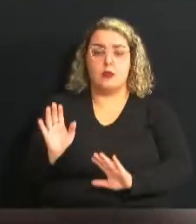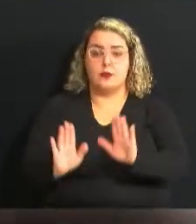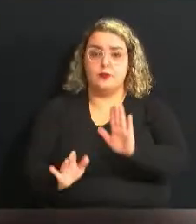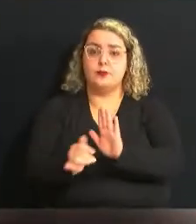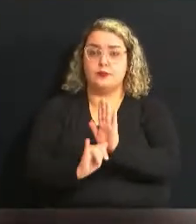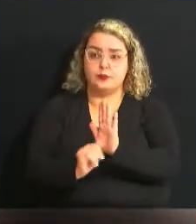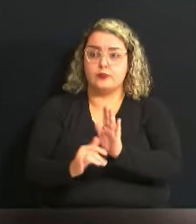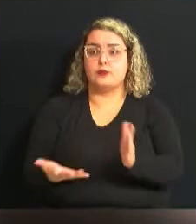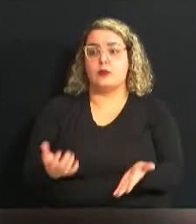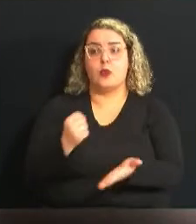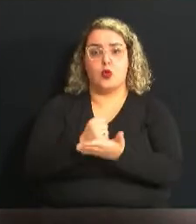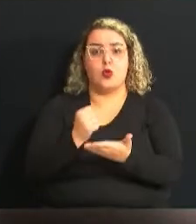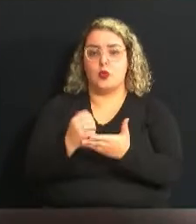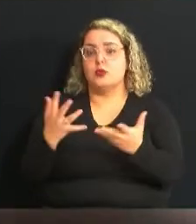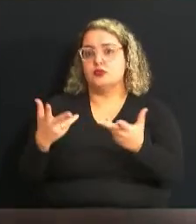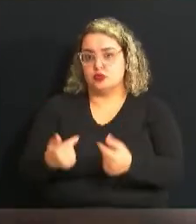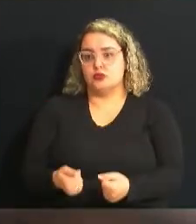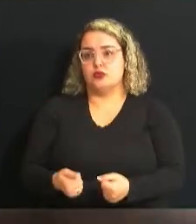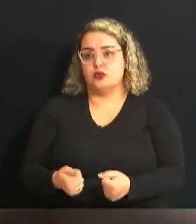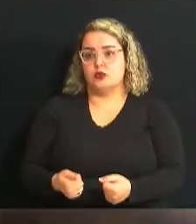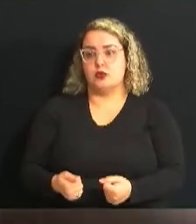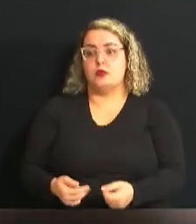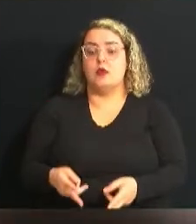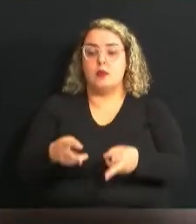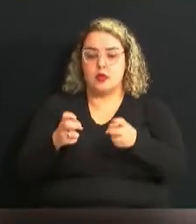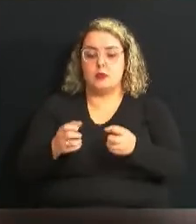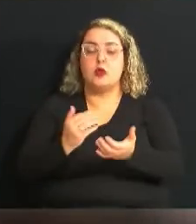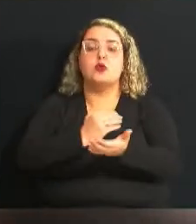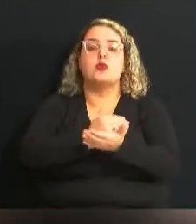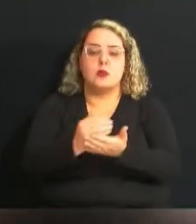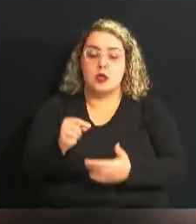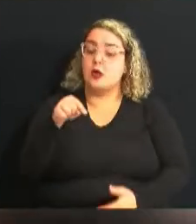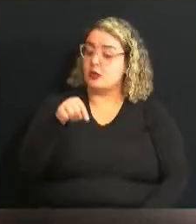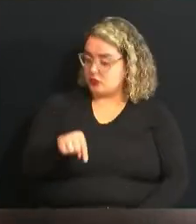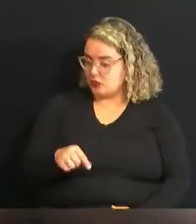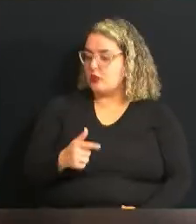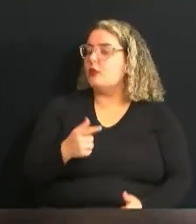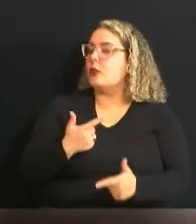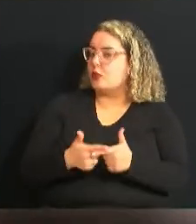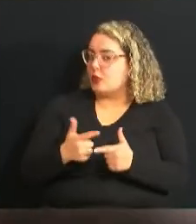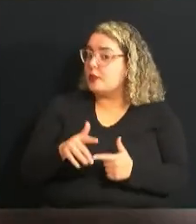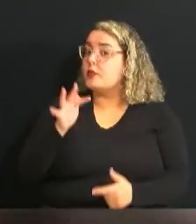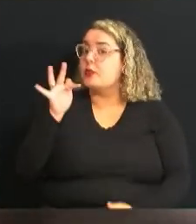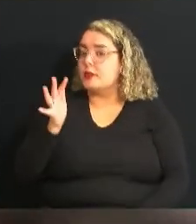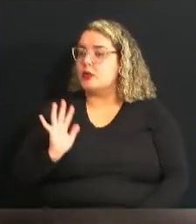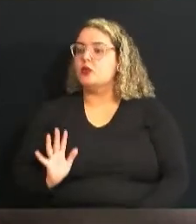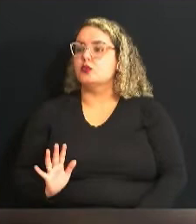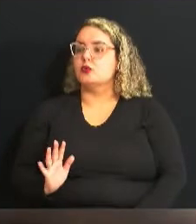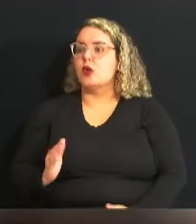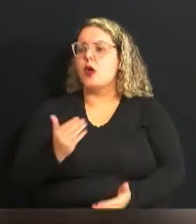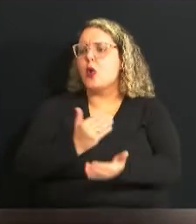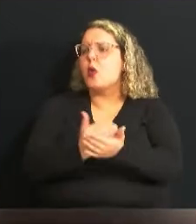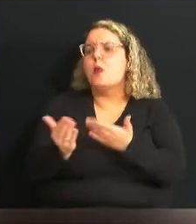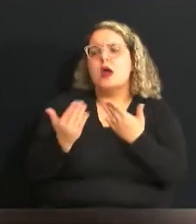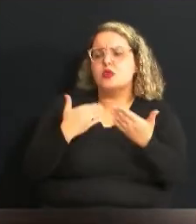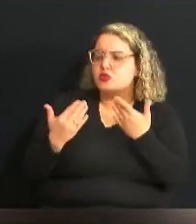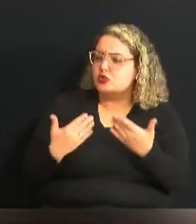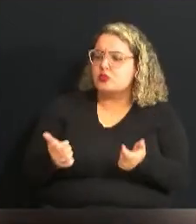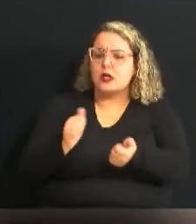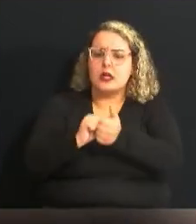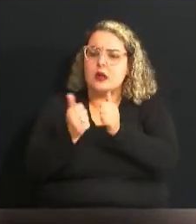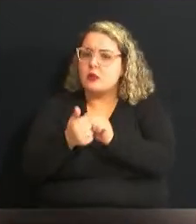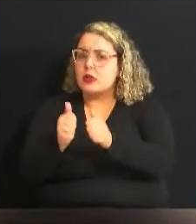contrato e tudo mais, eles já vão detectar no início, olha, isso aqui pode dar problema no futuro. E já iniciam as conversações para reparar